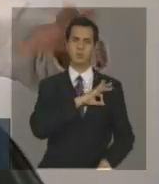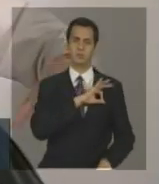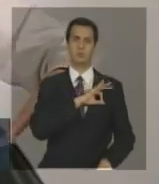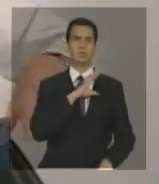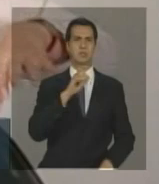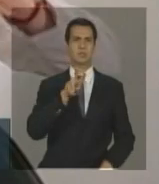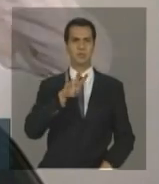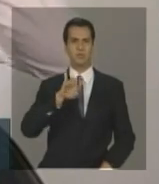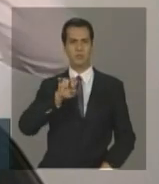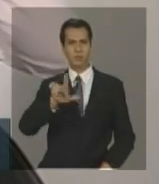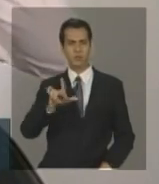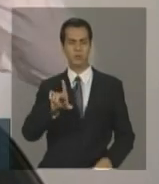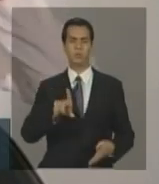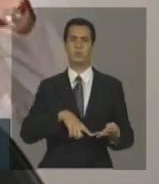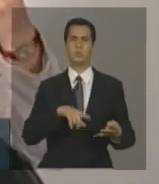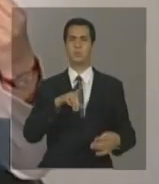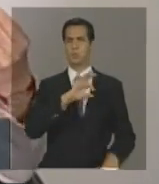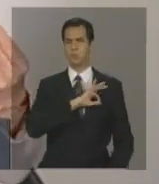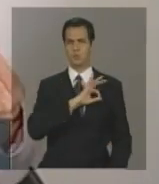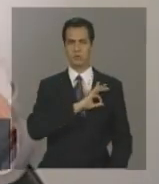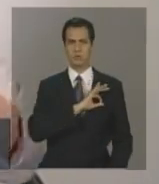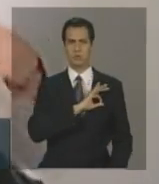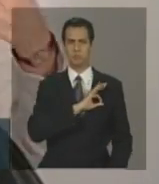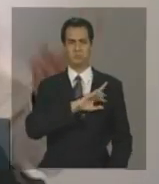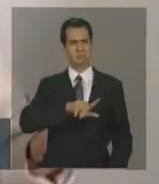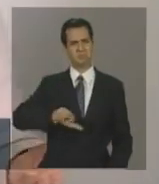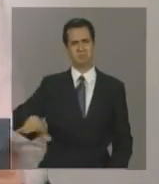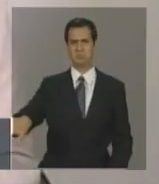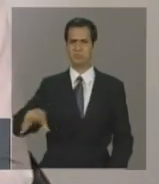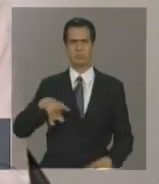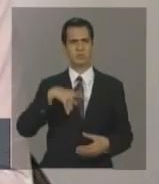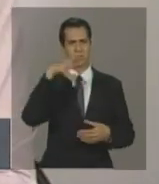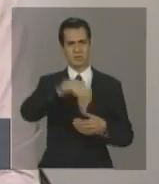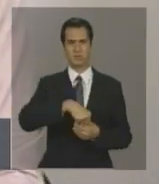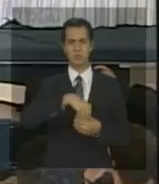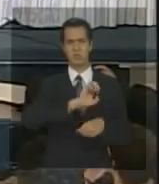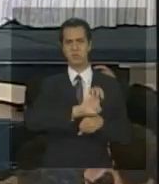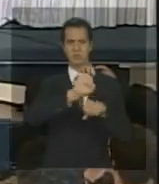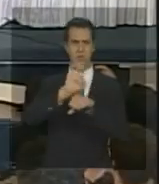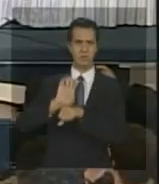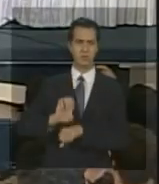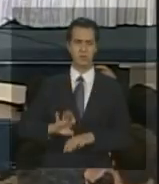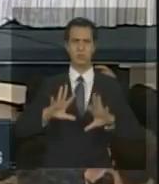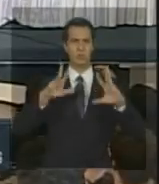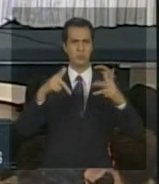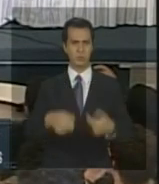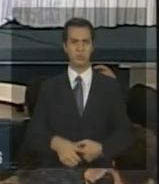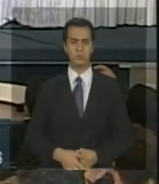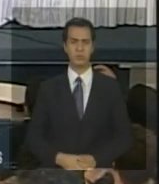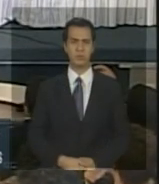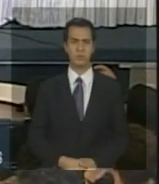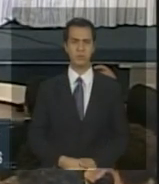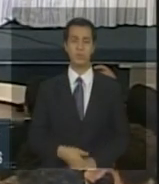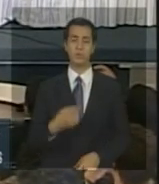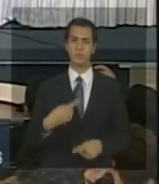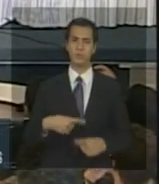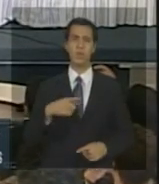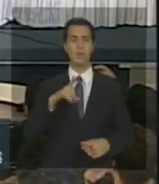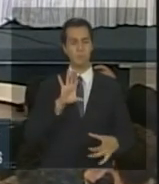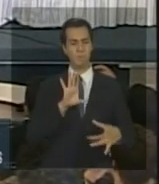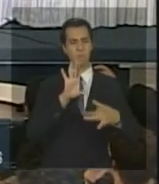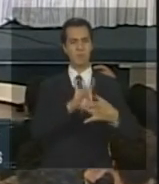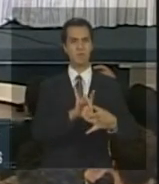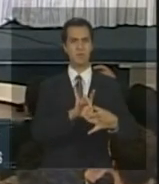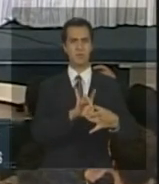polícias civis, nas polícias, enfim, dos estados, de um modo geral, que são também parceiras do